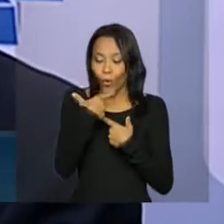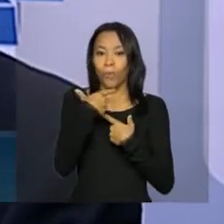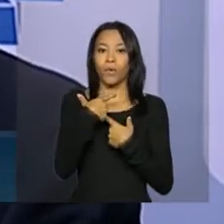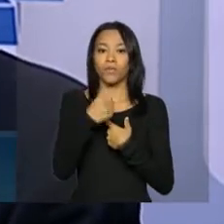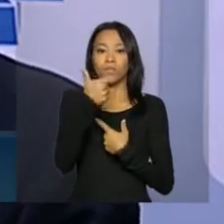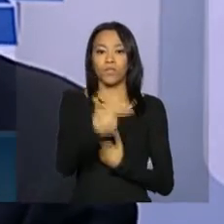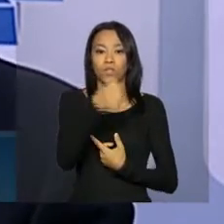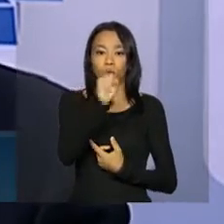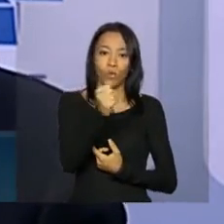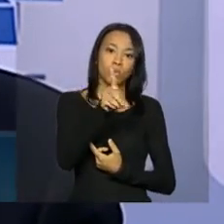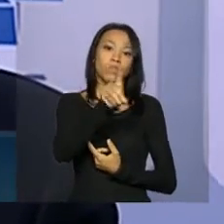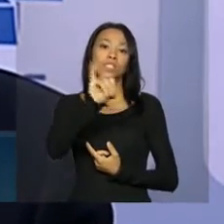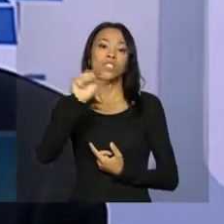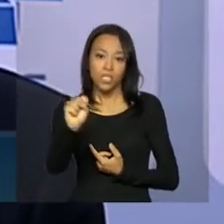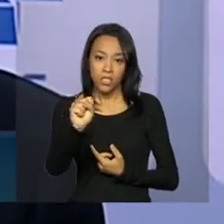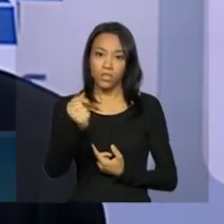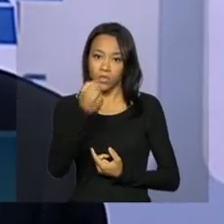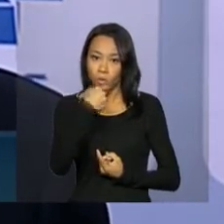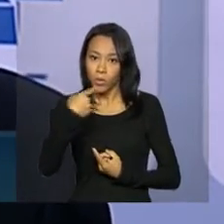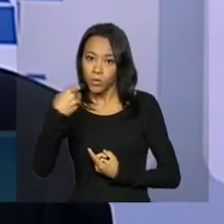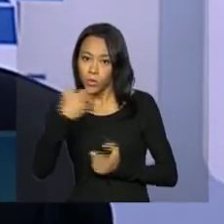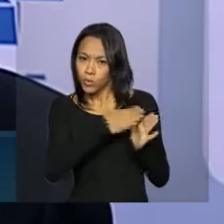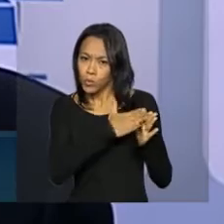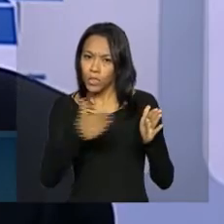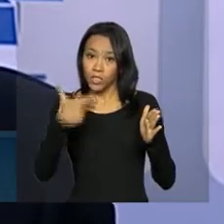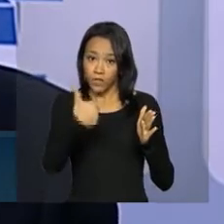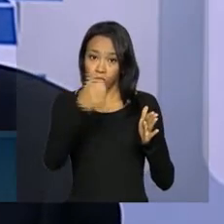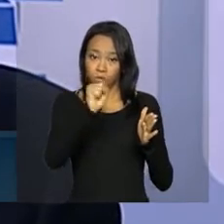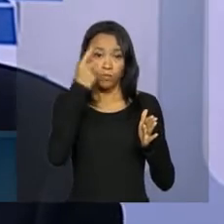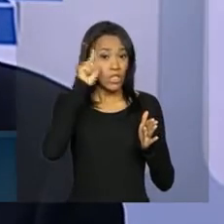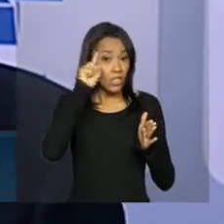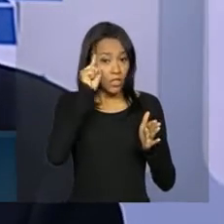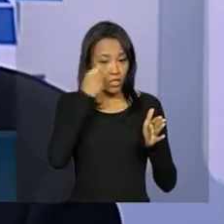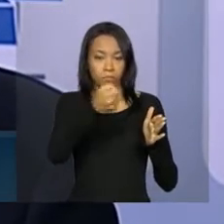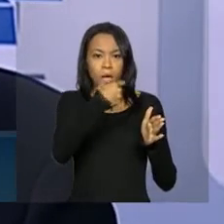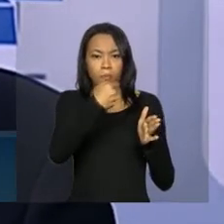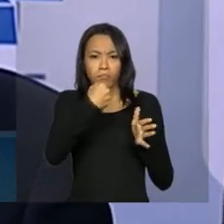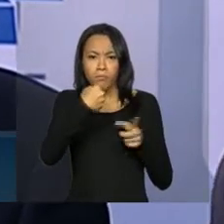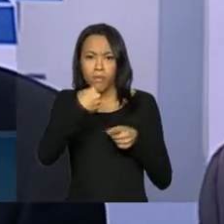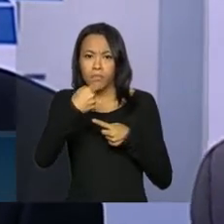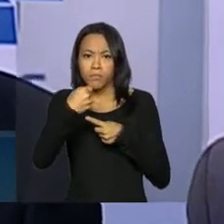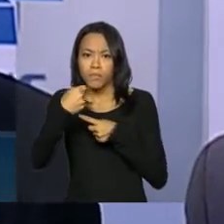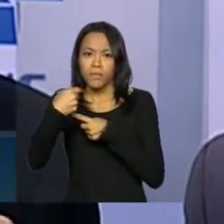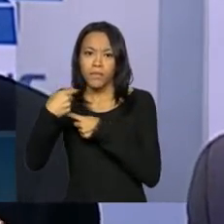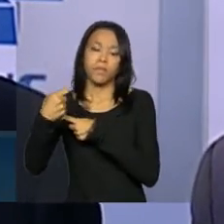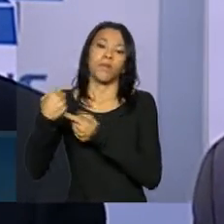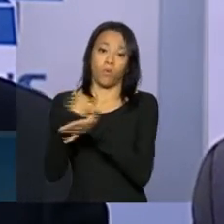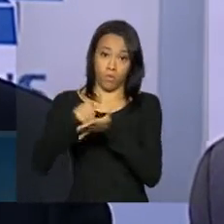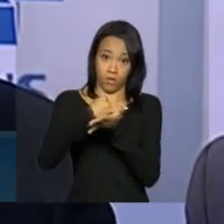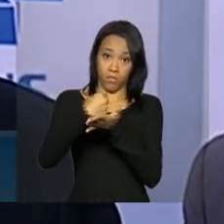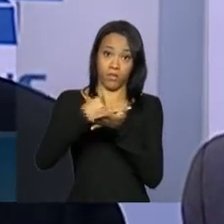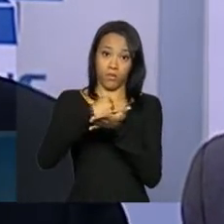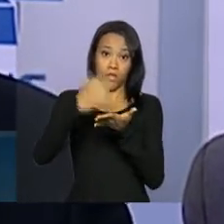dias, a pessoa, então, faz a opção para tomar durante 28 dias, são só 28 dias, a medicação